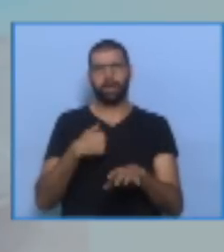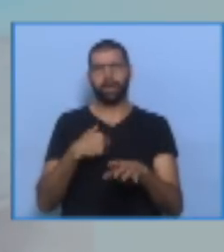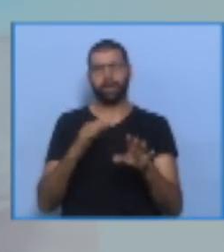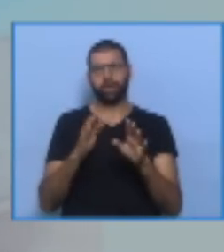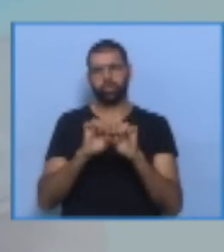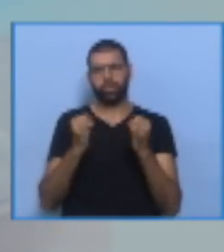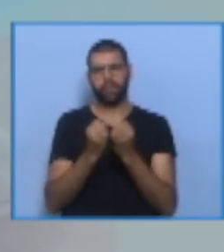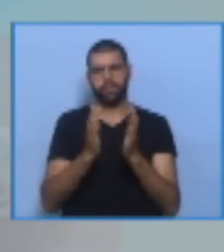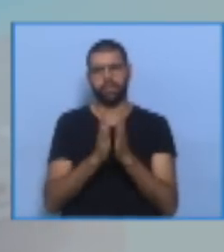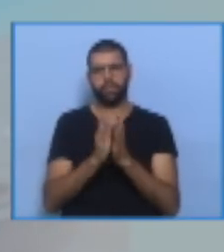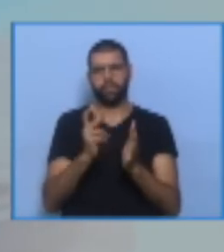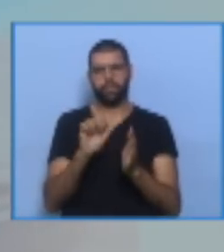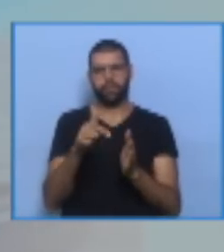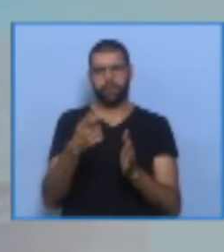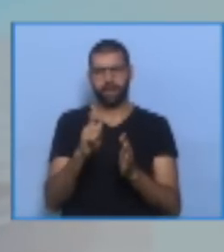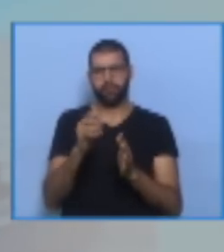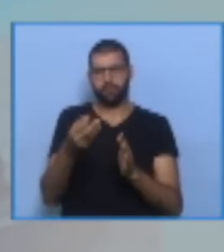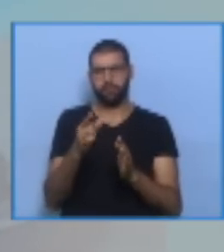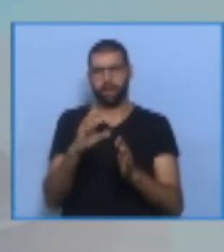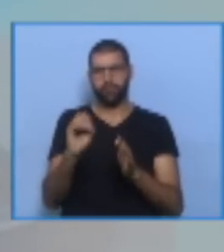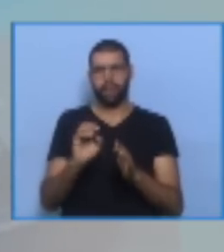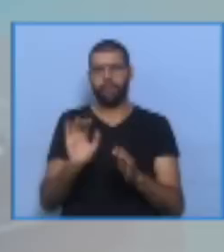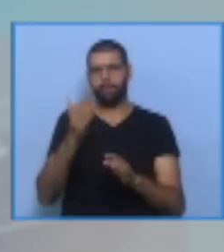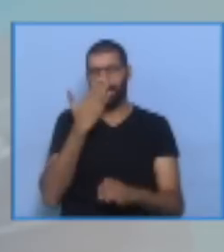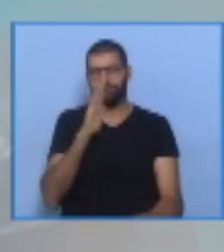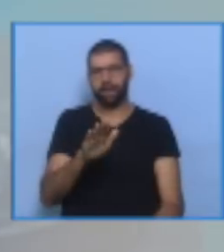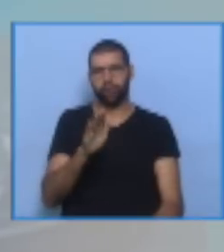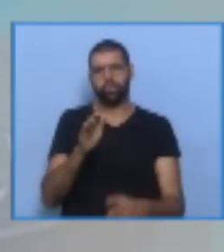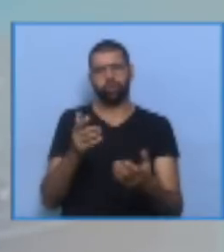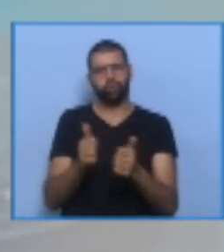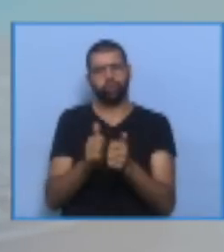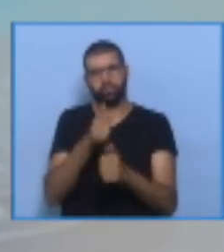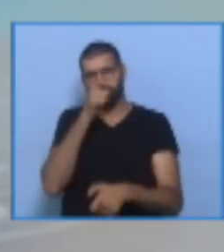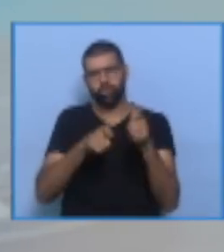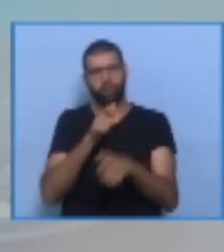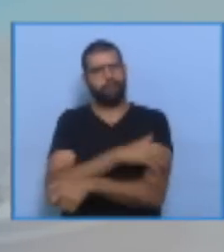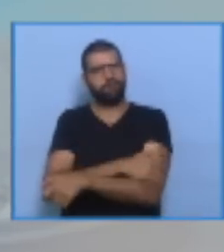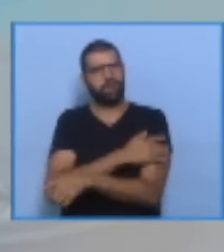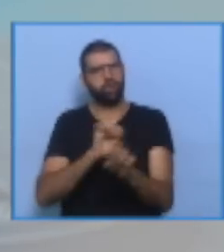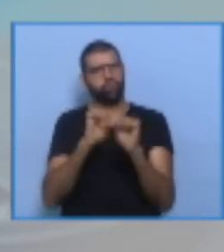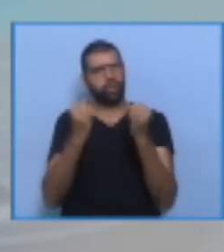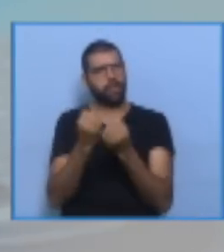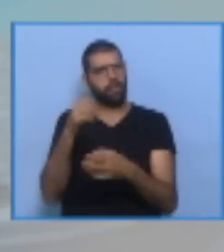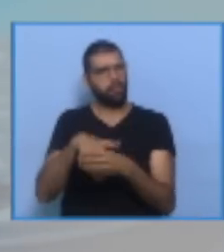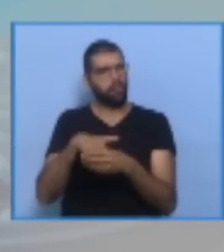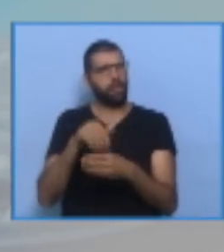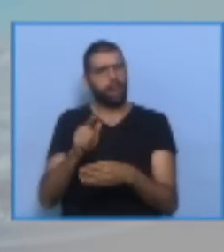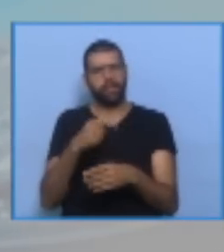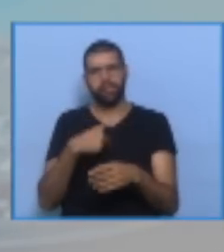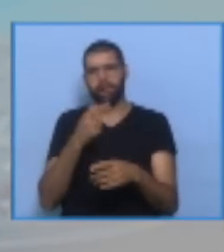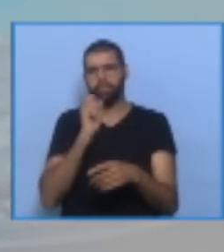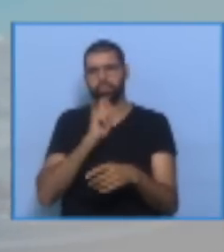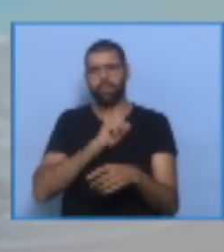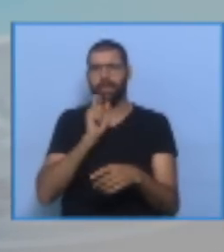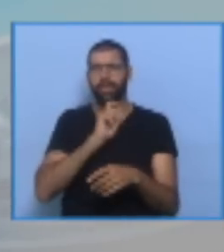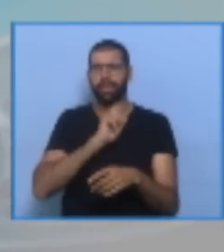Paulo está na primeira linha junto dos mais frágeis da sociedade, não é? Esta é uma ocasião para